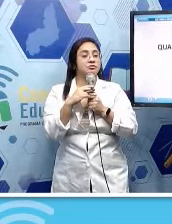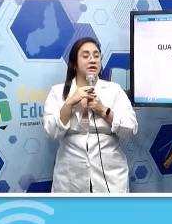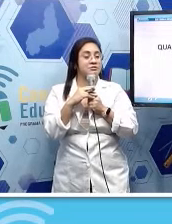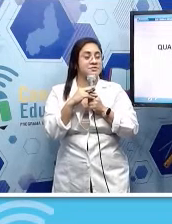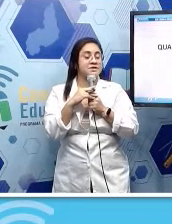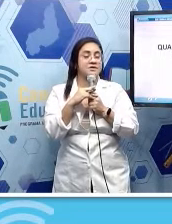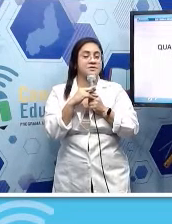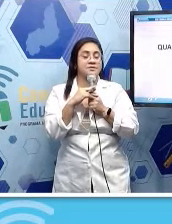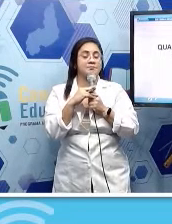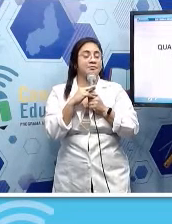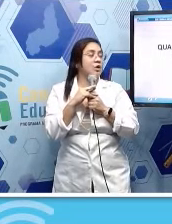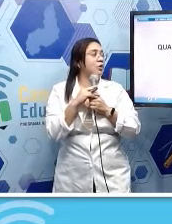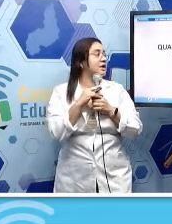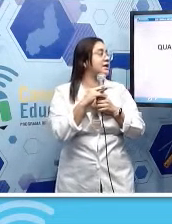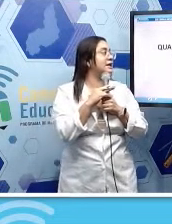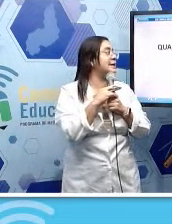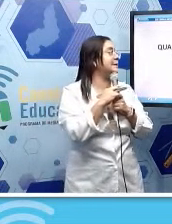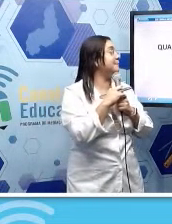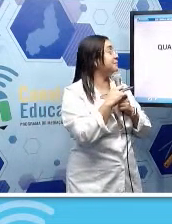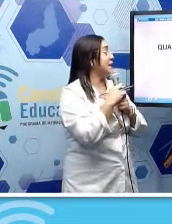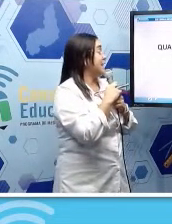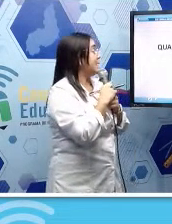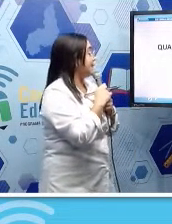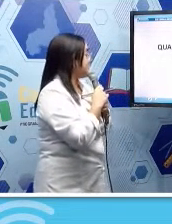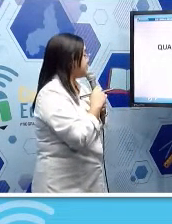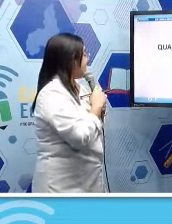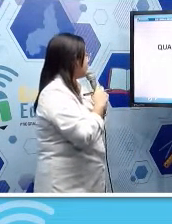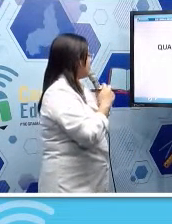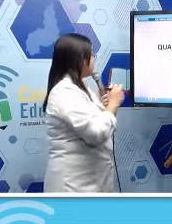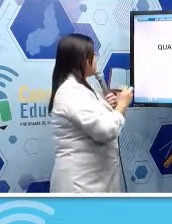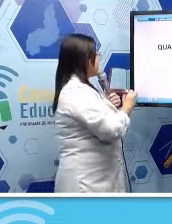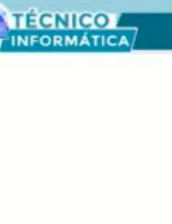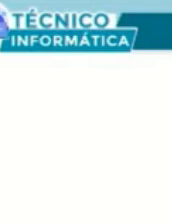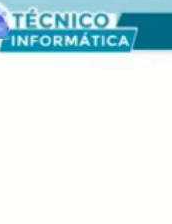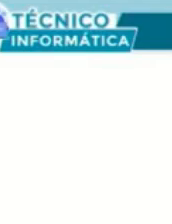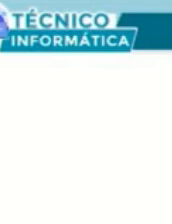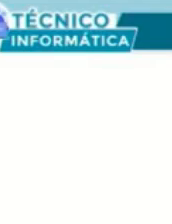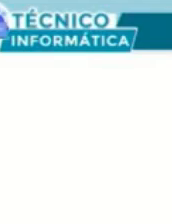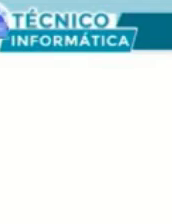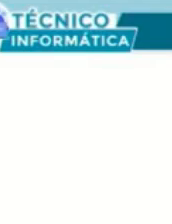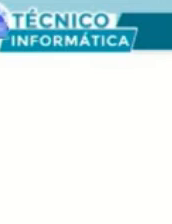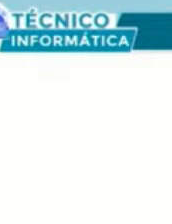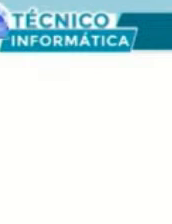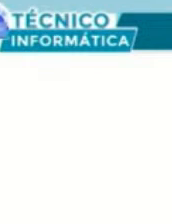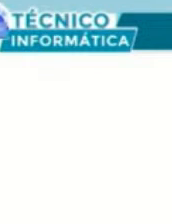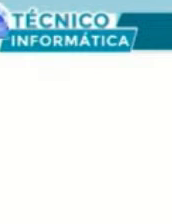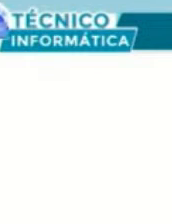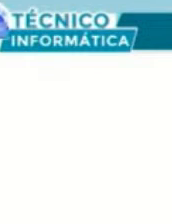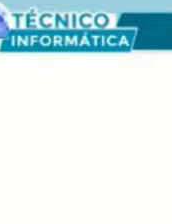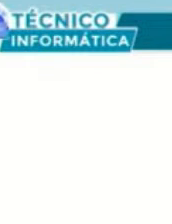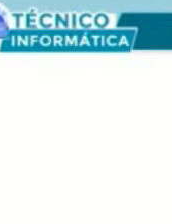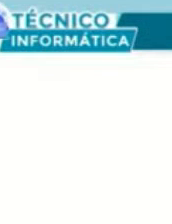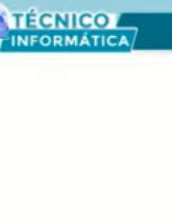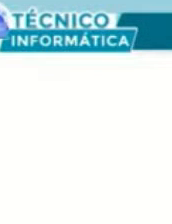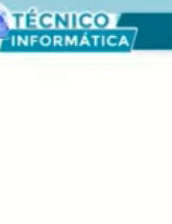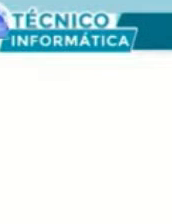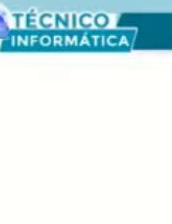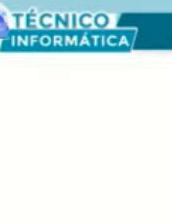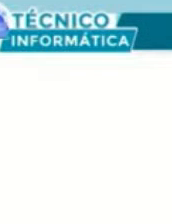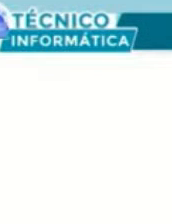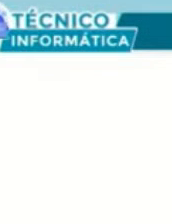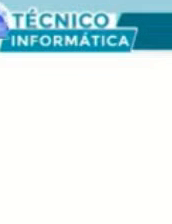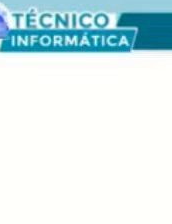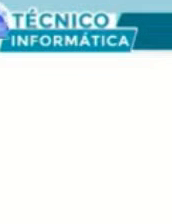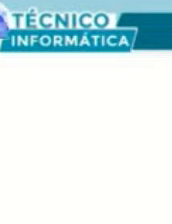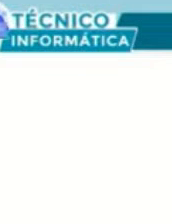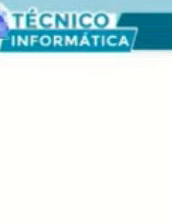vai ajudar vocês. Ok, galerinha? E aí, pessoal, voltando aqui para o nosso slide, vamos aqui.